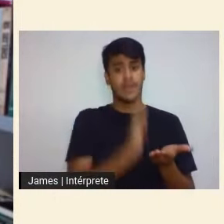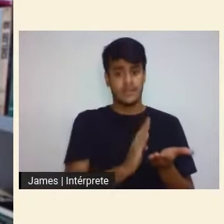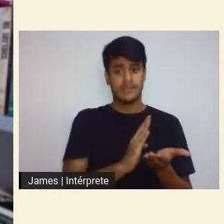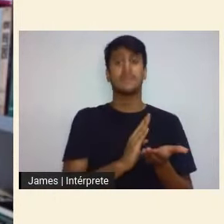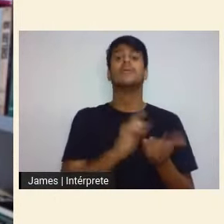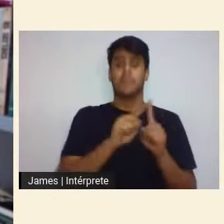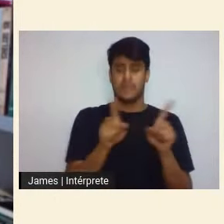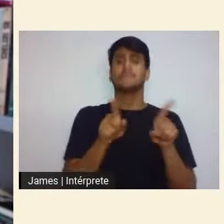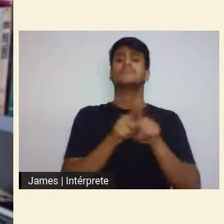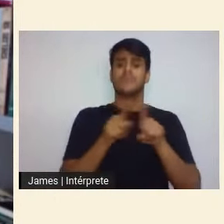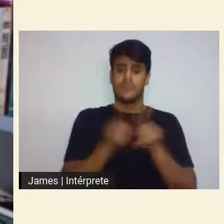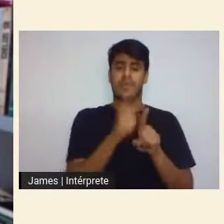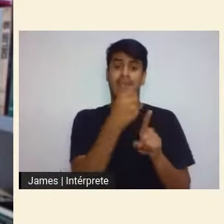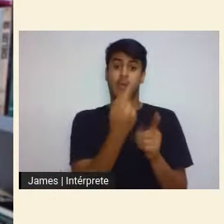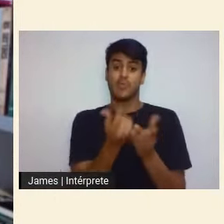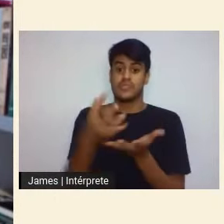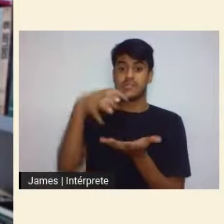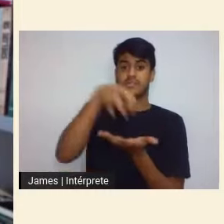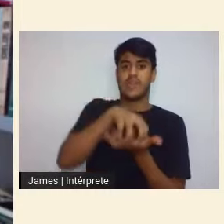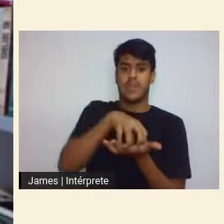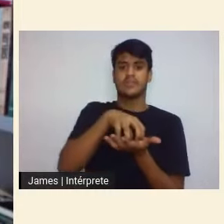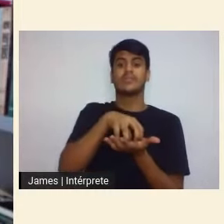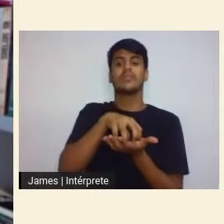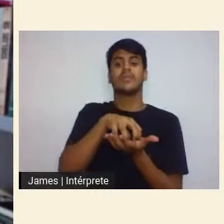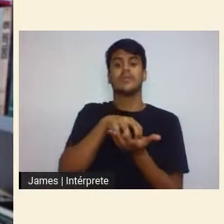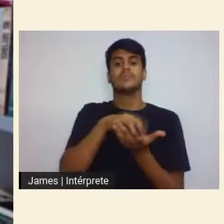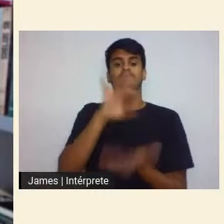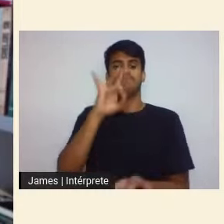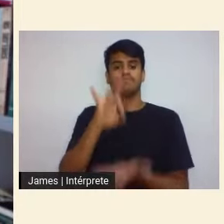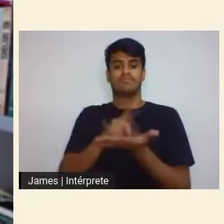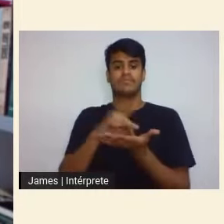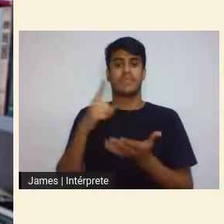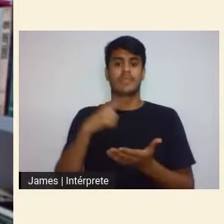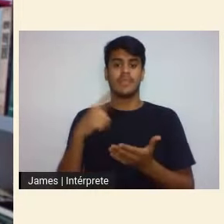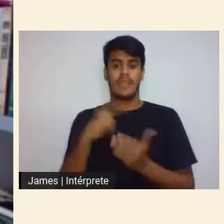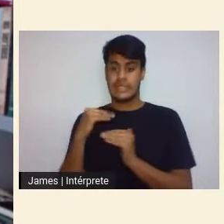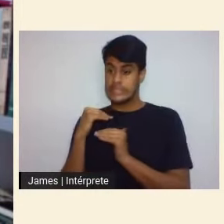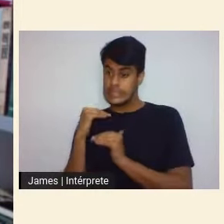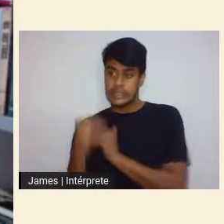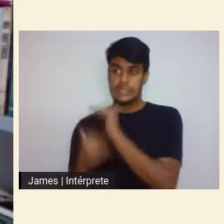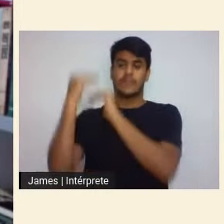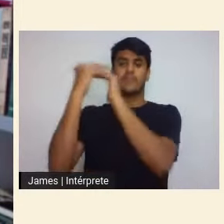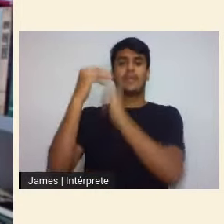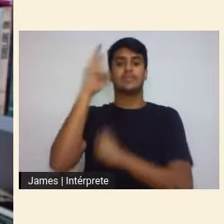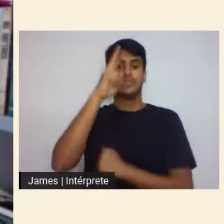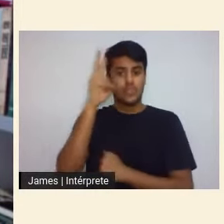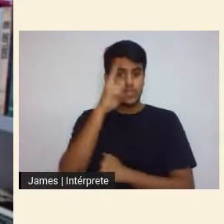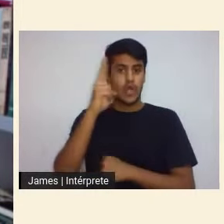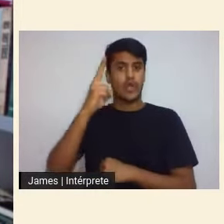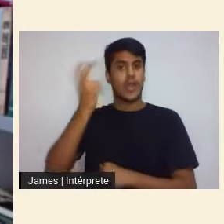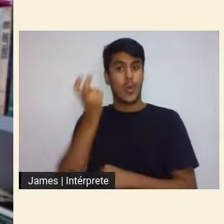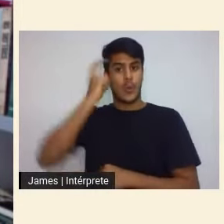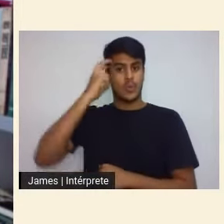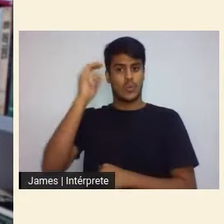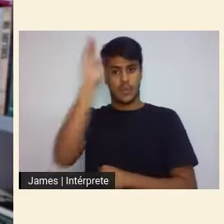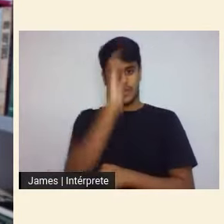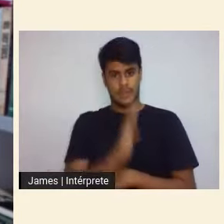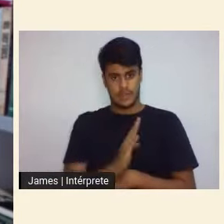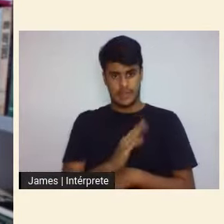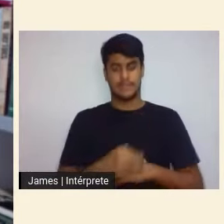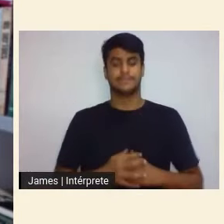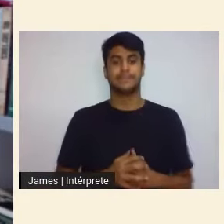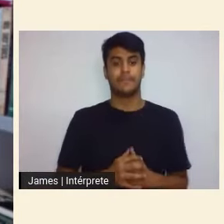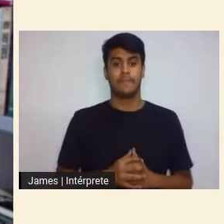era, né, o centro do próprio, né, do próprio desenvolvimento da história da cultura brasileira no